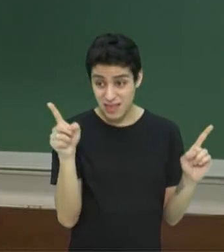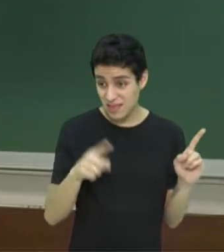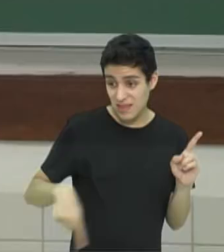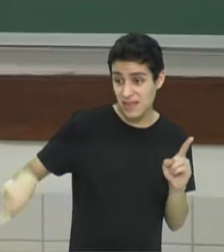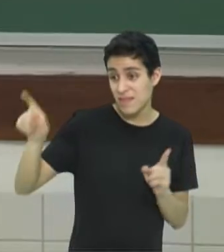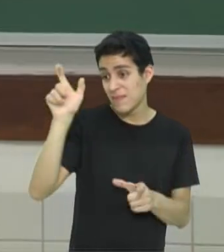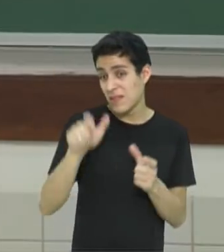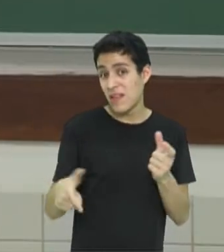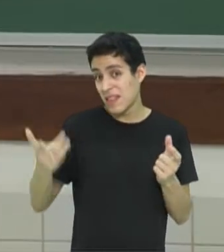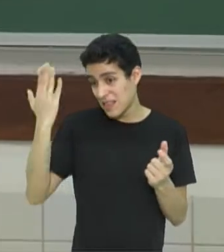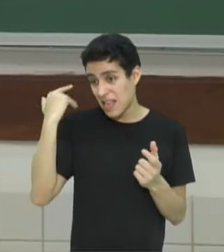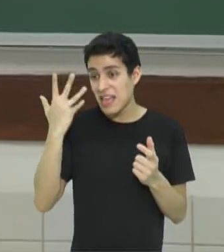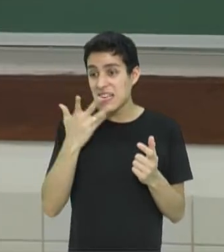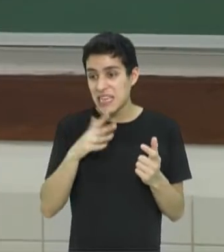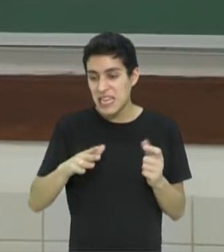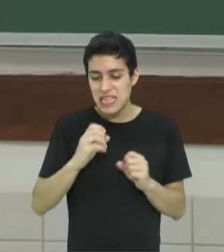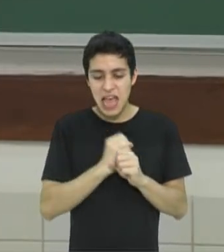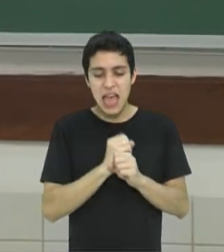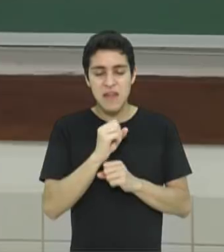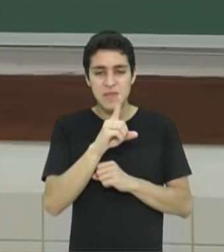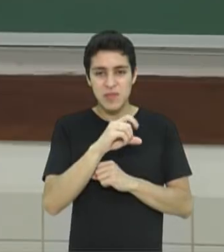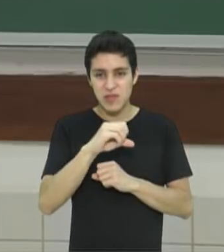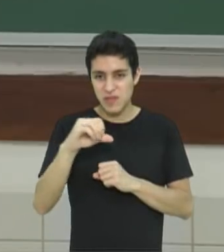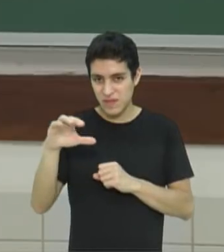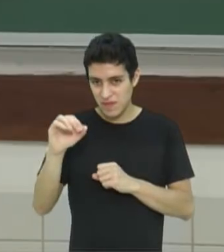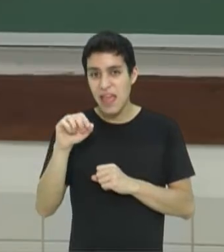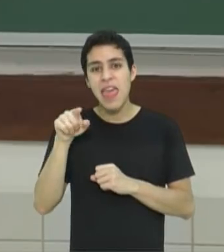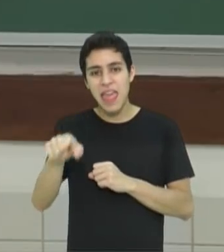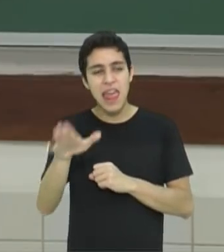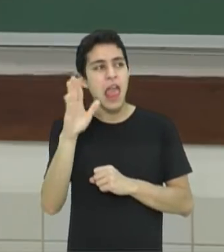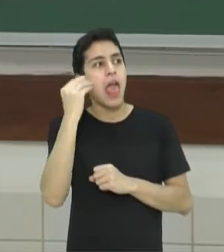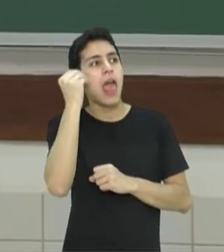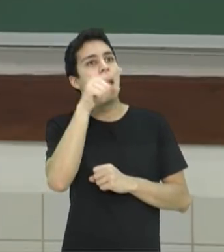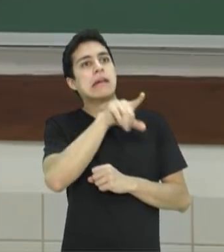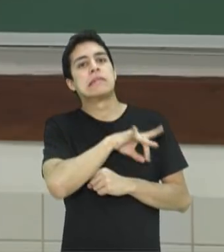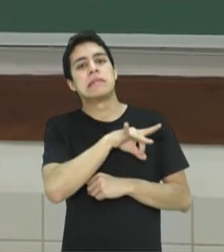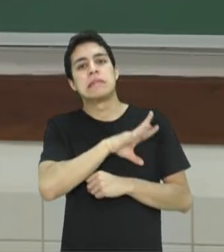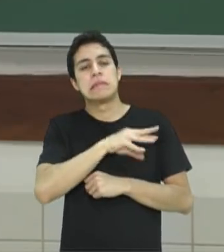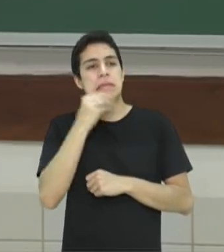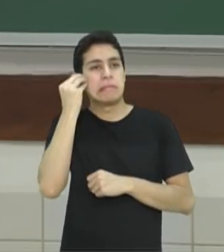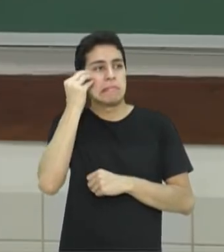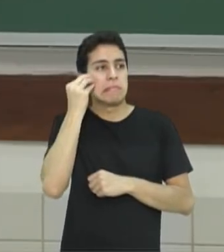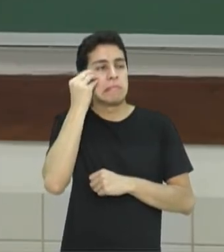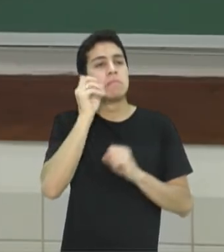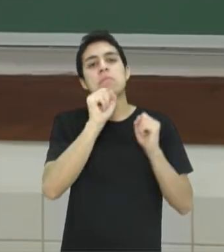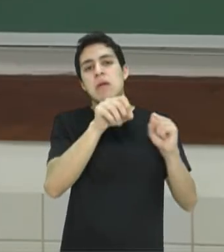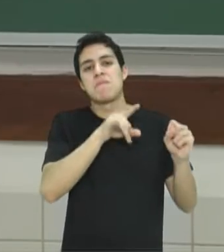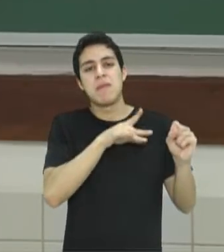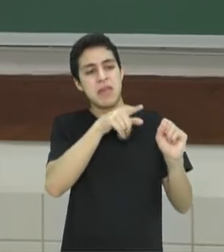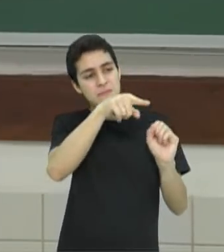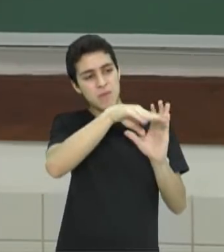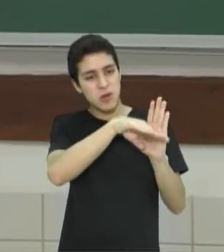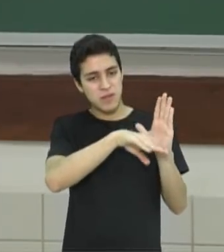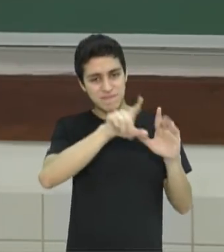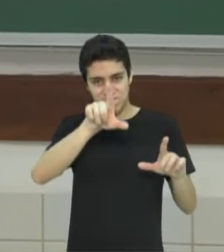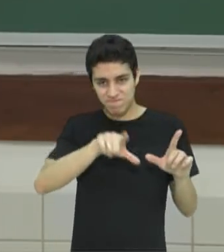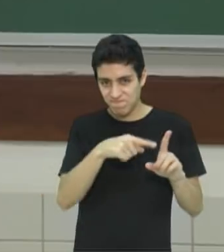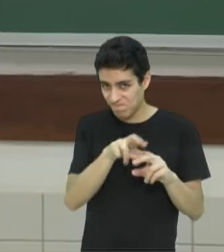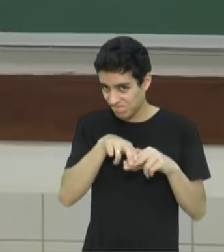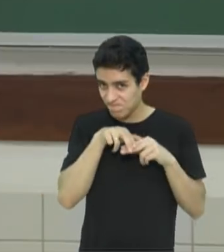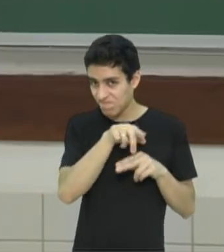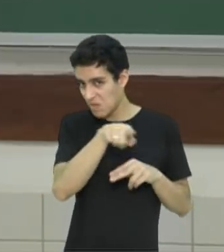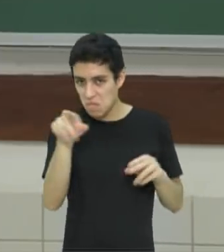pessoas que foram crianças nos anos 90, essas passaram por isso e tinham medo, poderiam ter medo desse programa. É por isso